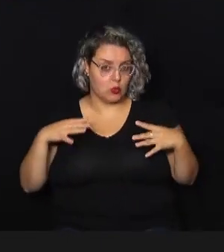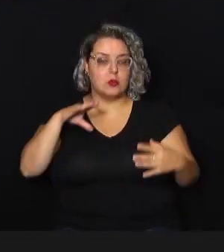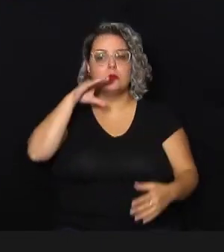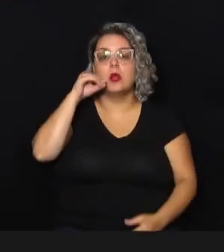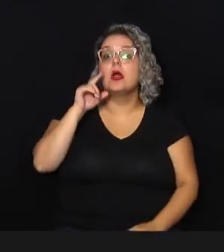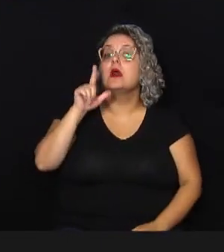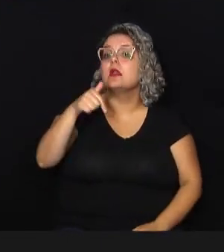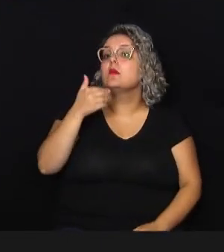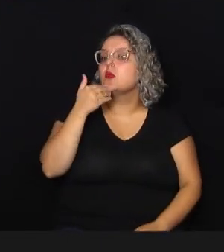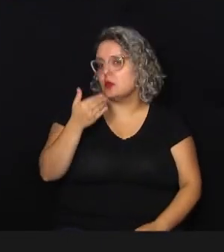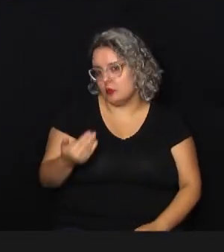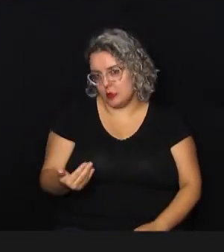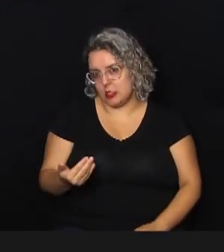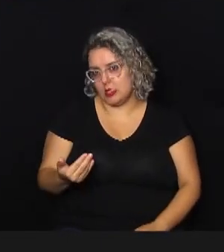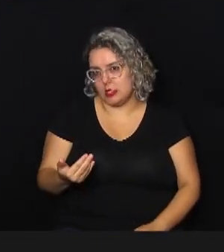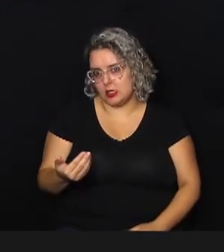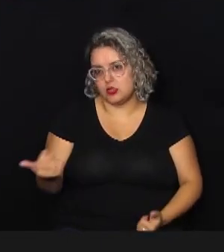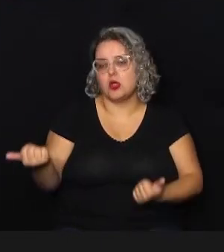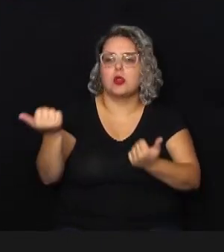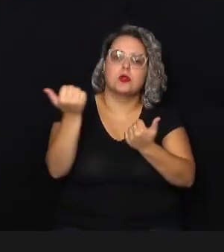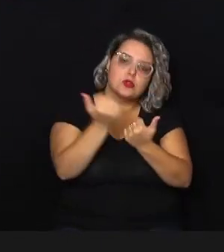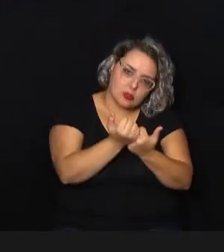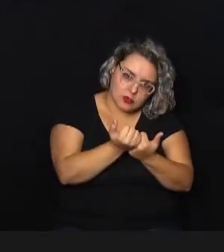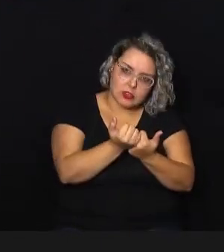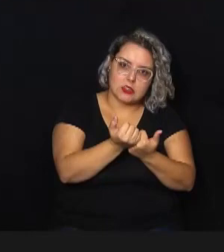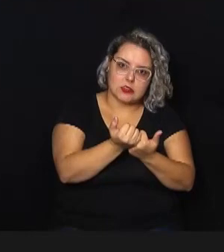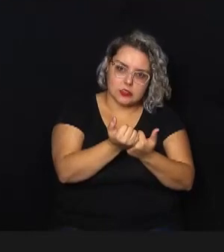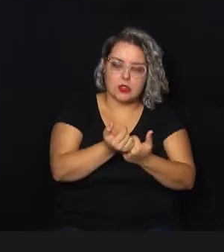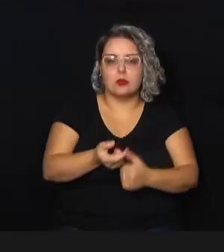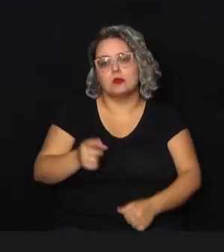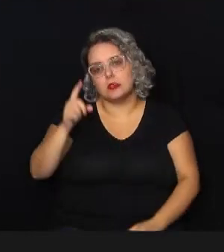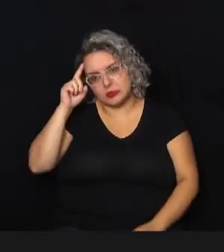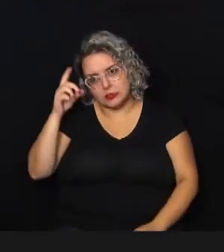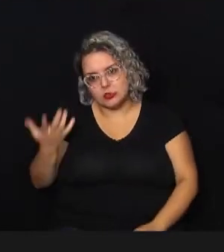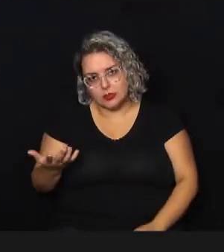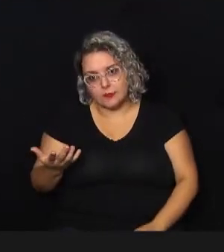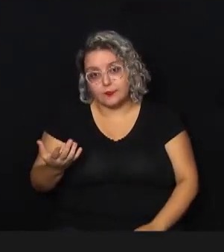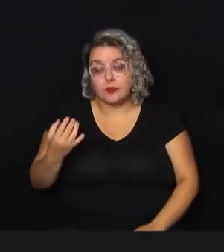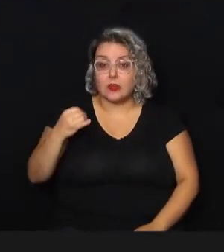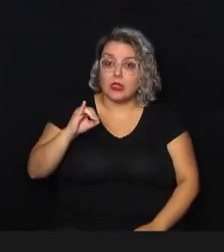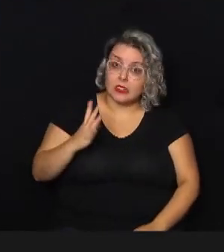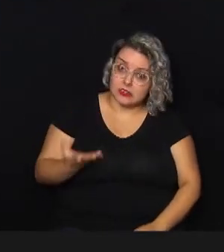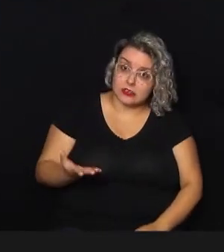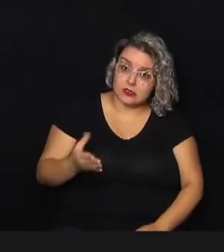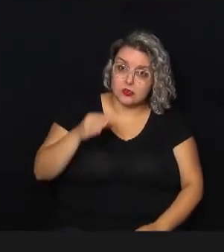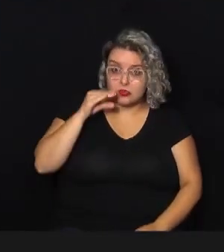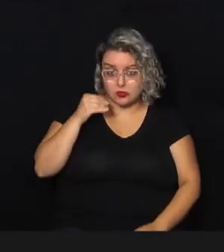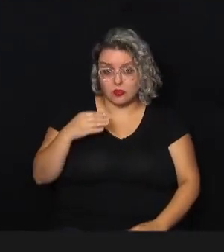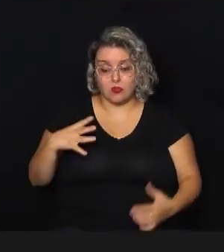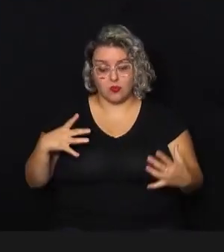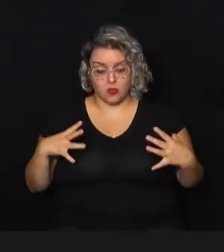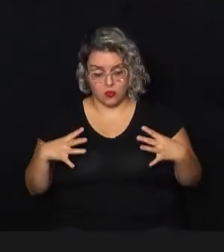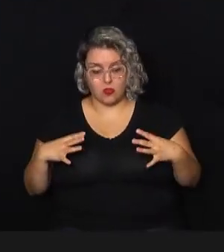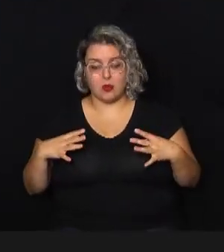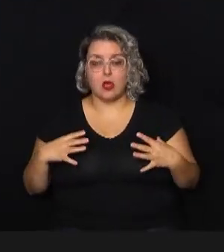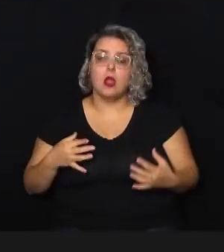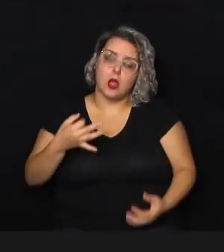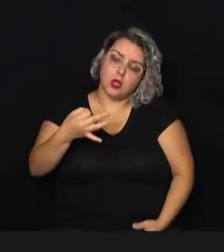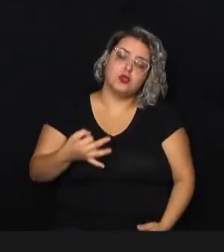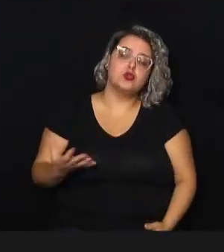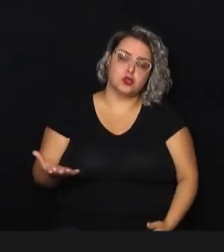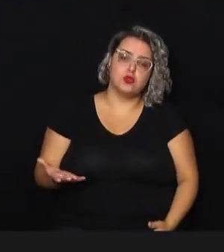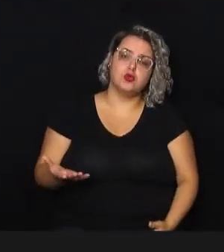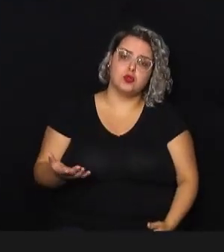ela solicite a compensação desses dias, porque se o funcionário ele folgou agora, é nada mais justo que ele compense essa